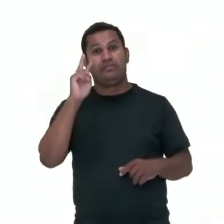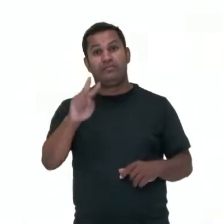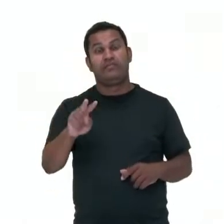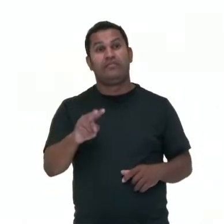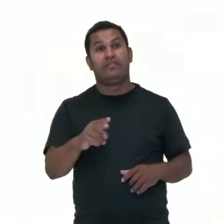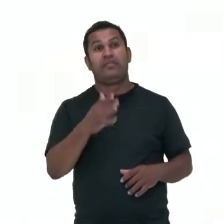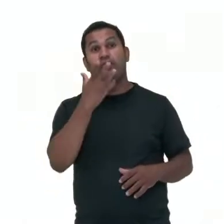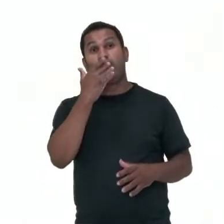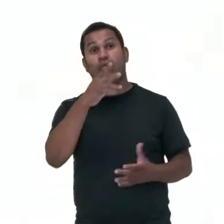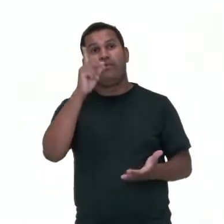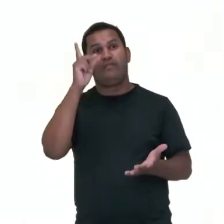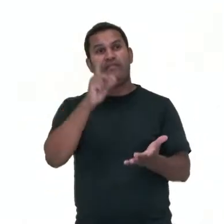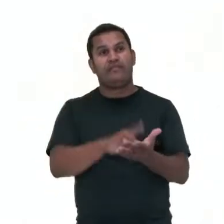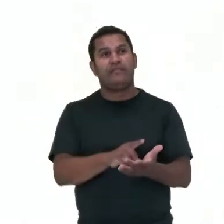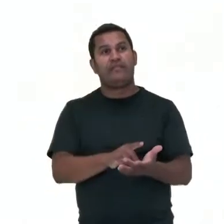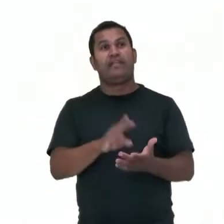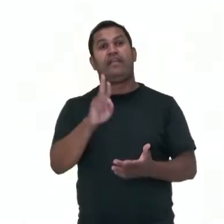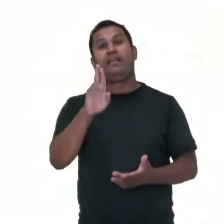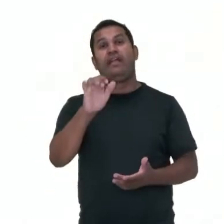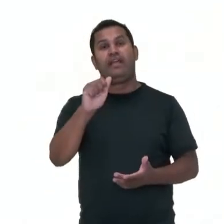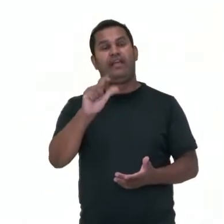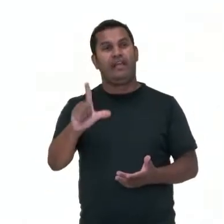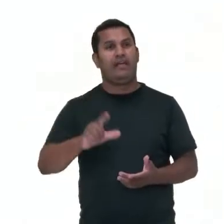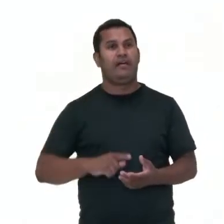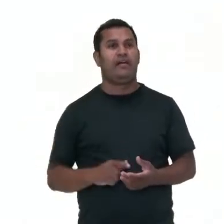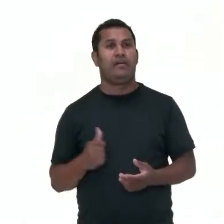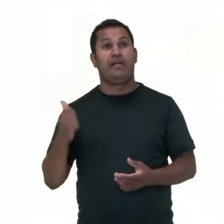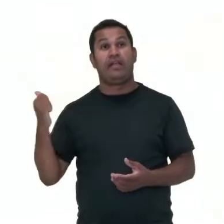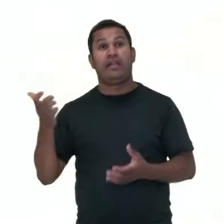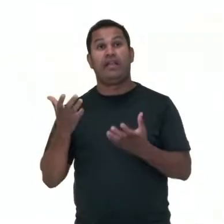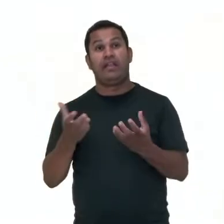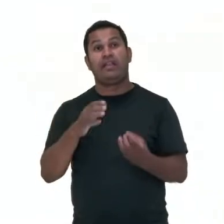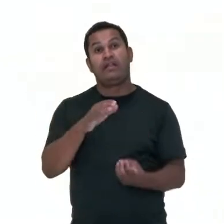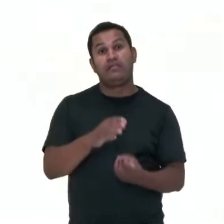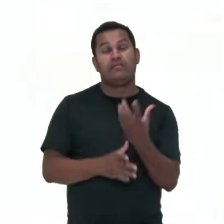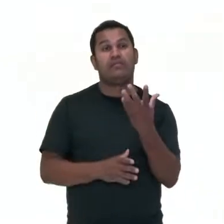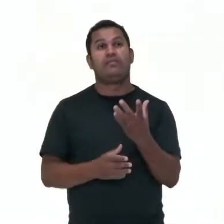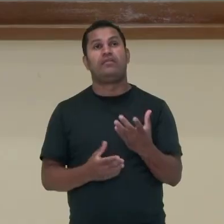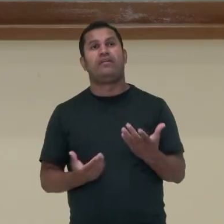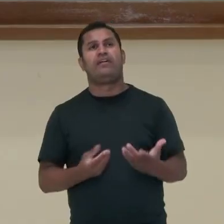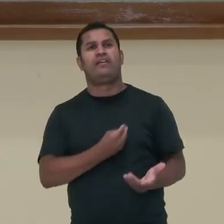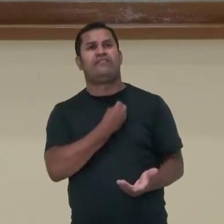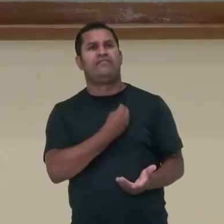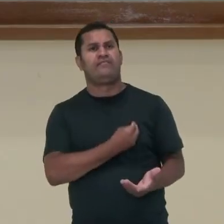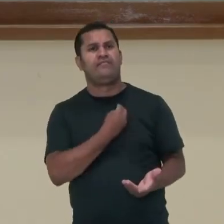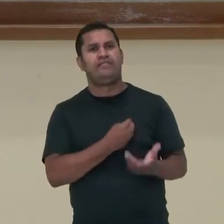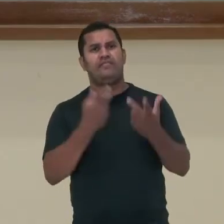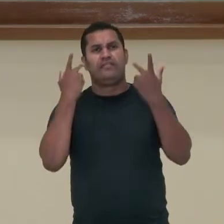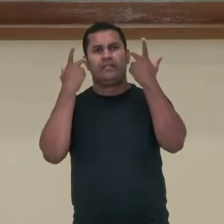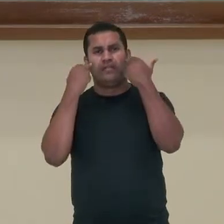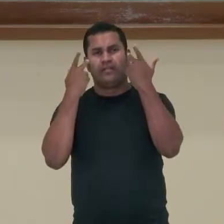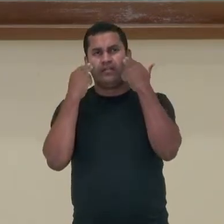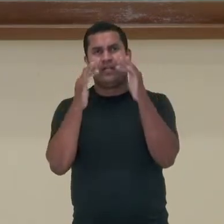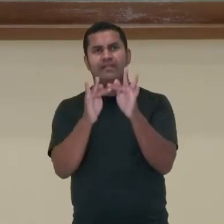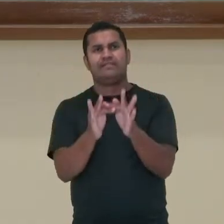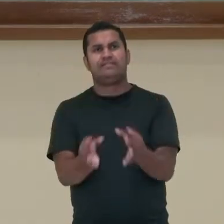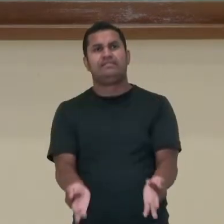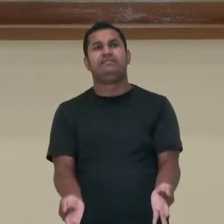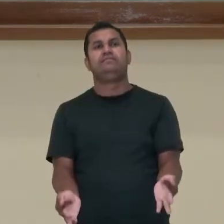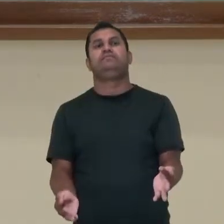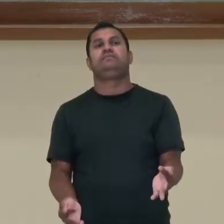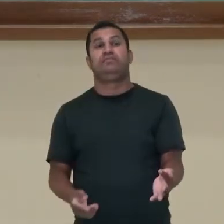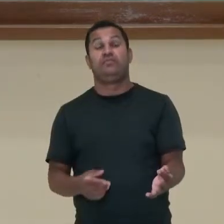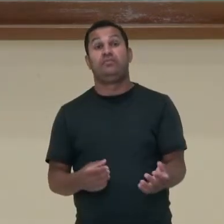cores que ele via, não, ele colocava suas cores. Por quê? Ele queria mais a expressão. Cores vivas, não naturais, formas simplificadas, contornos fortes, numa